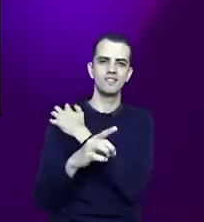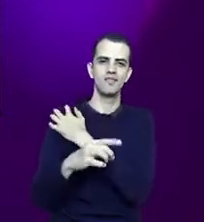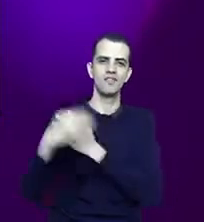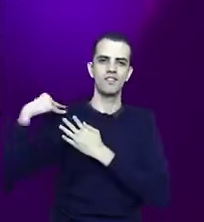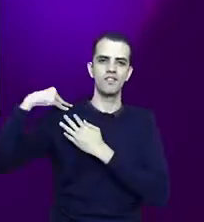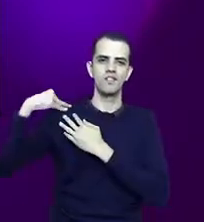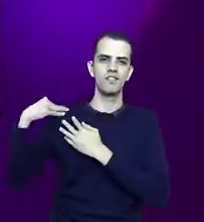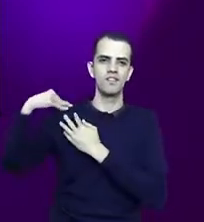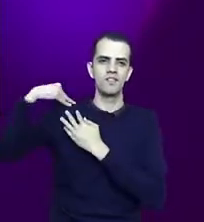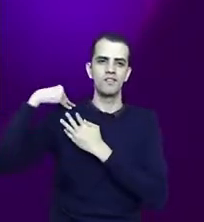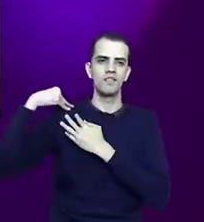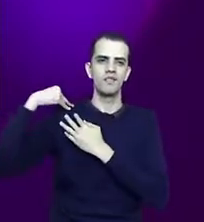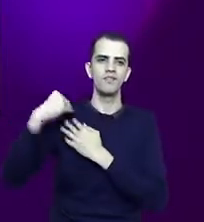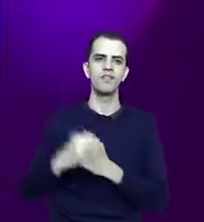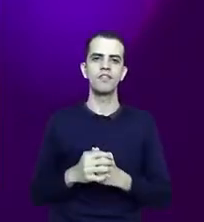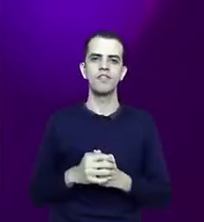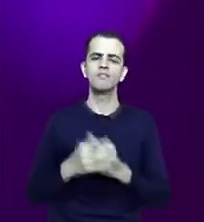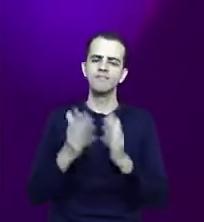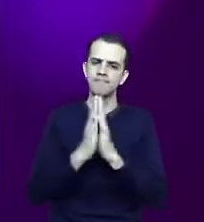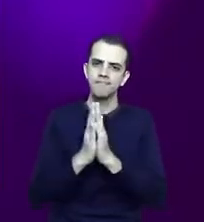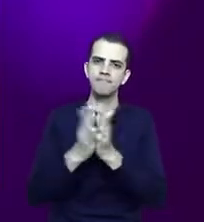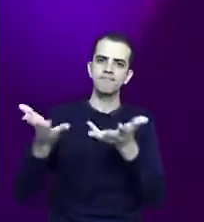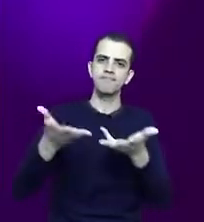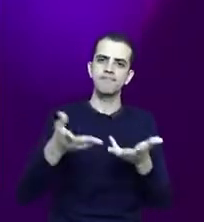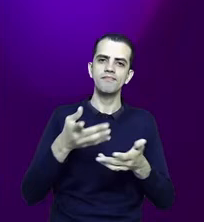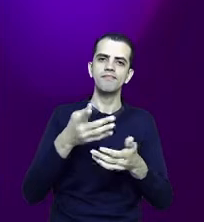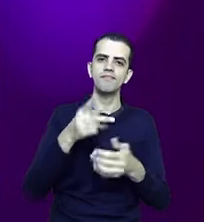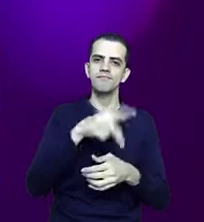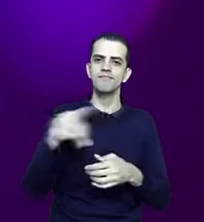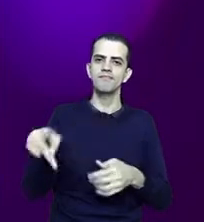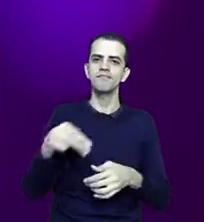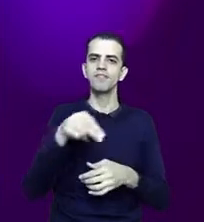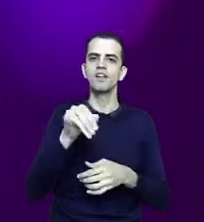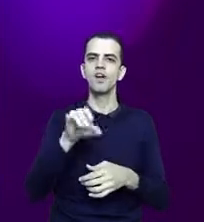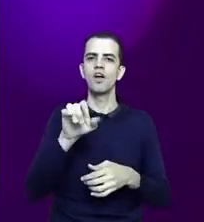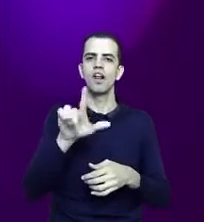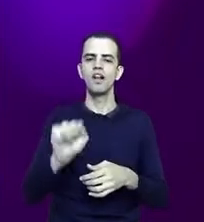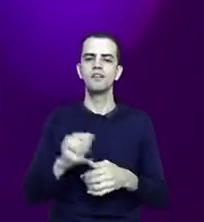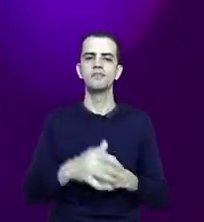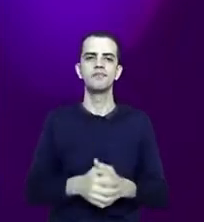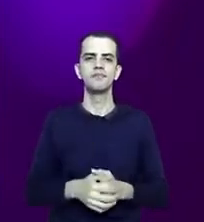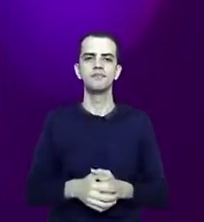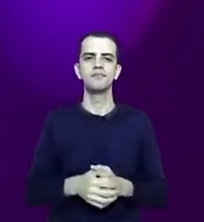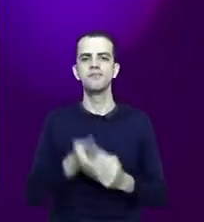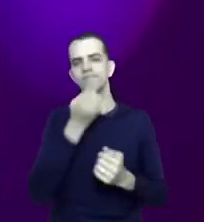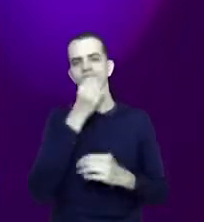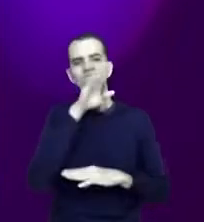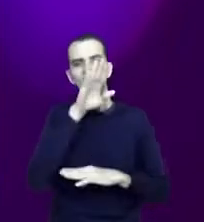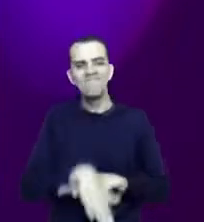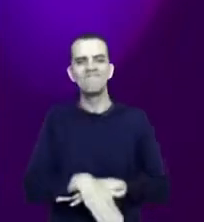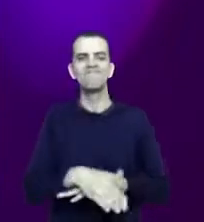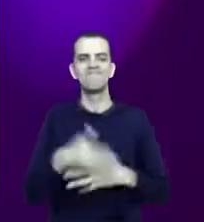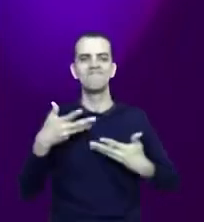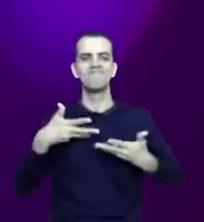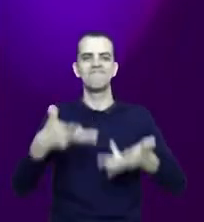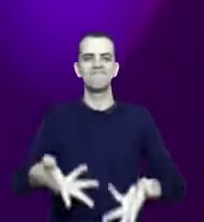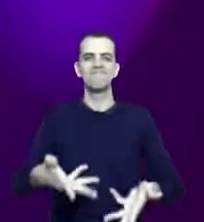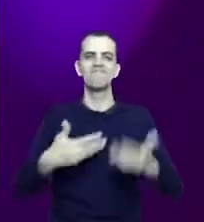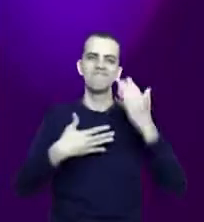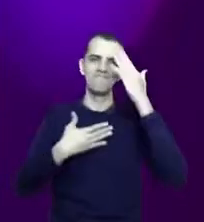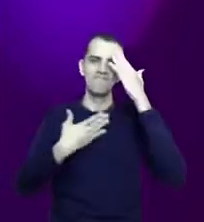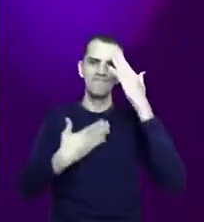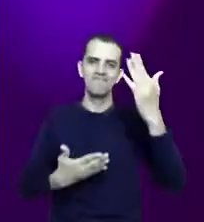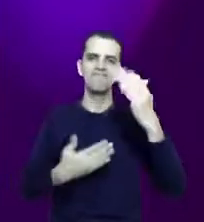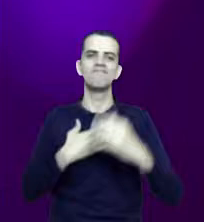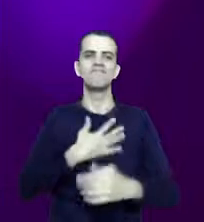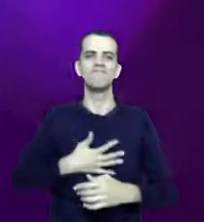total do ombro. Por favor, professor Nicola. Bom dia, muito obrigado pelo convite, especialmente a